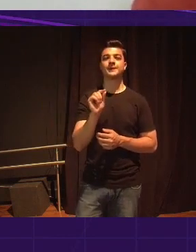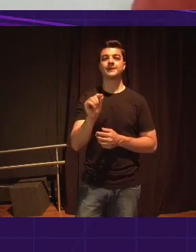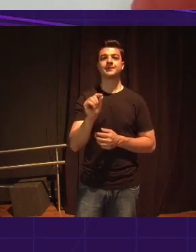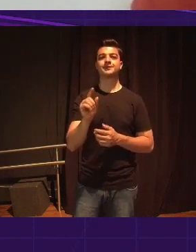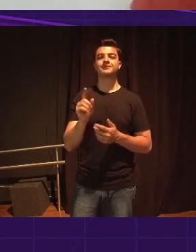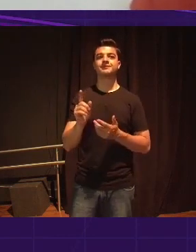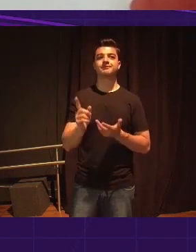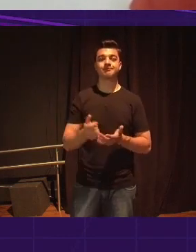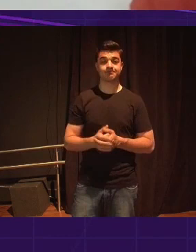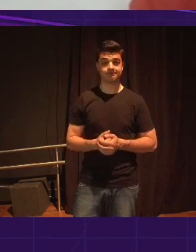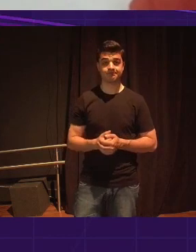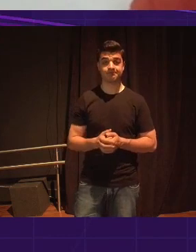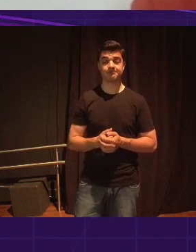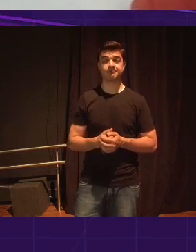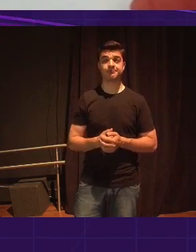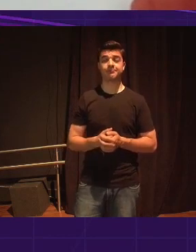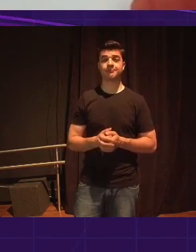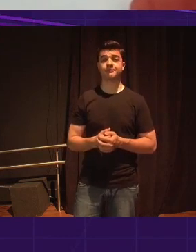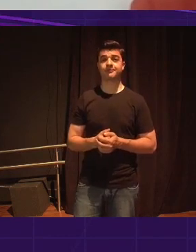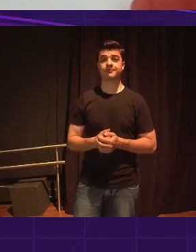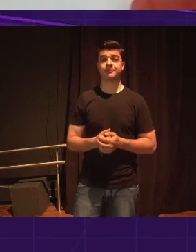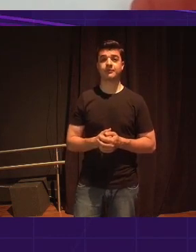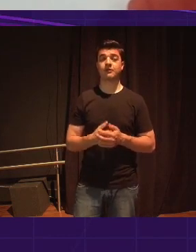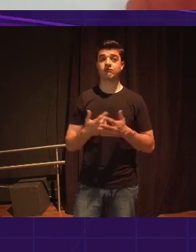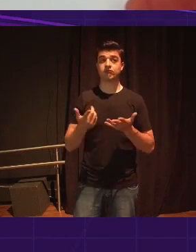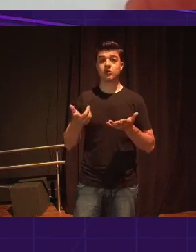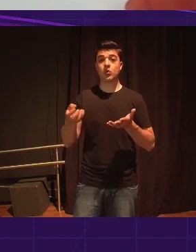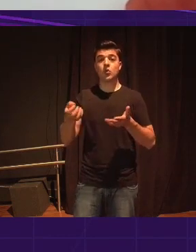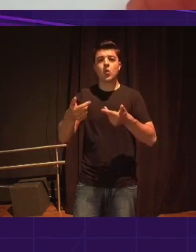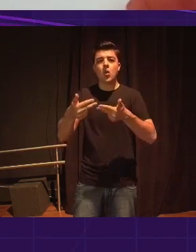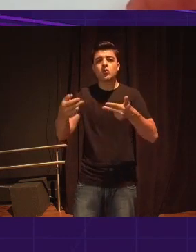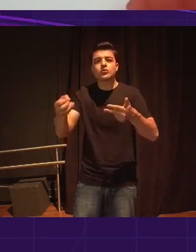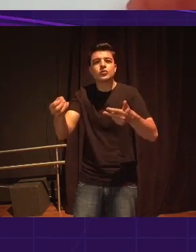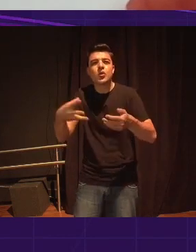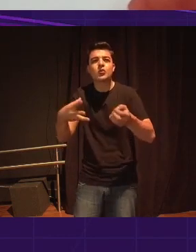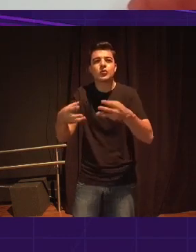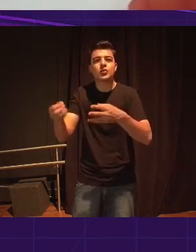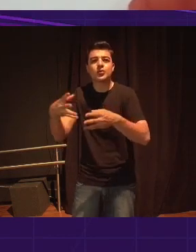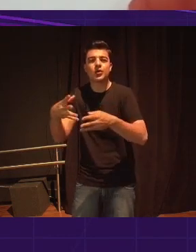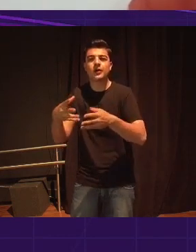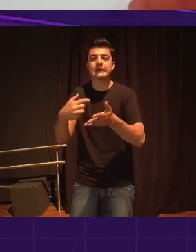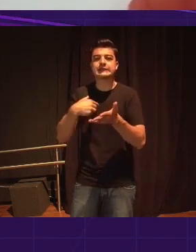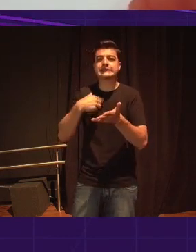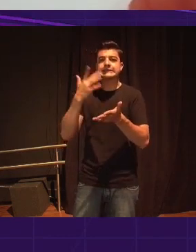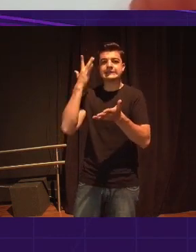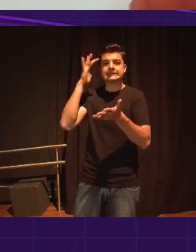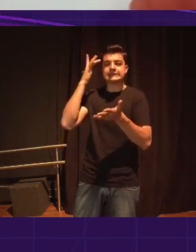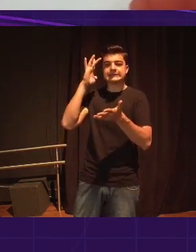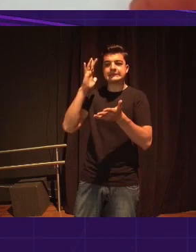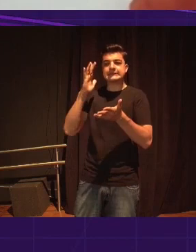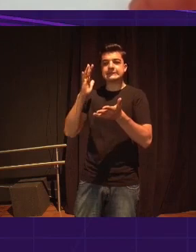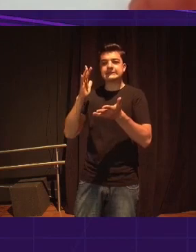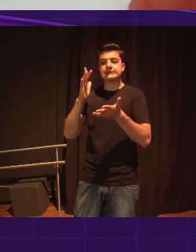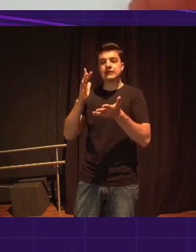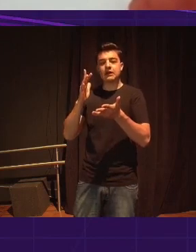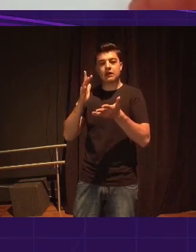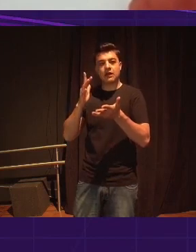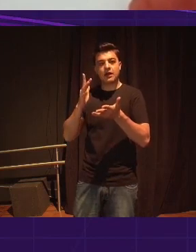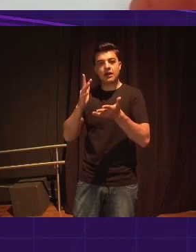100% pronto para poder ousar ou experimentar. Então, contando um pouquinho aqui da minha trajetória,